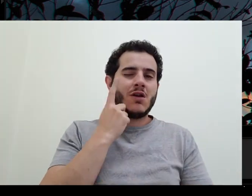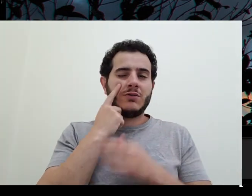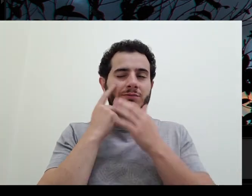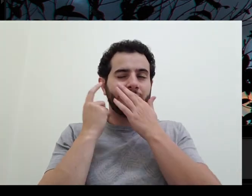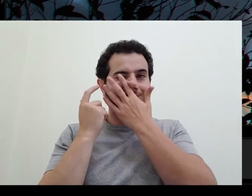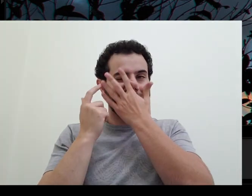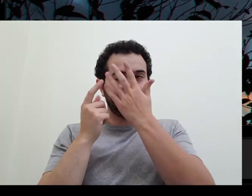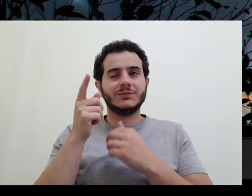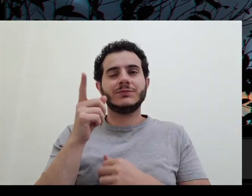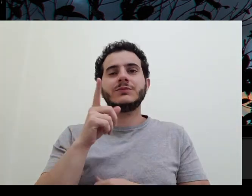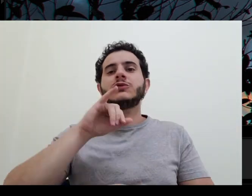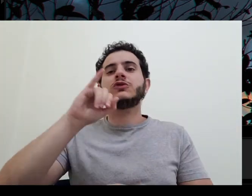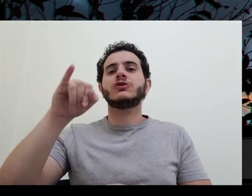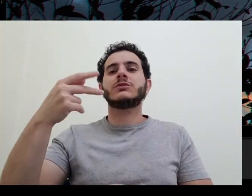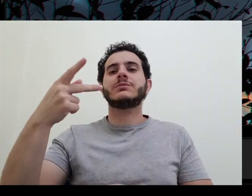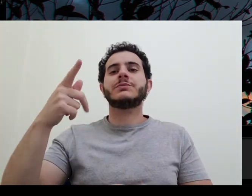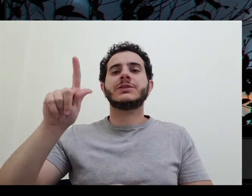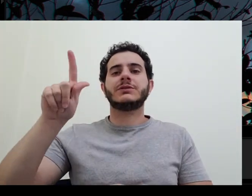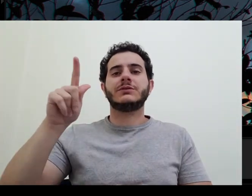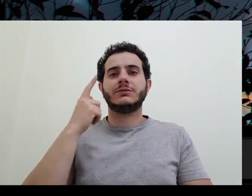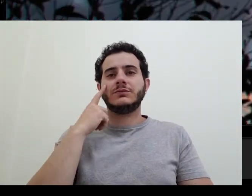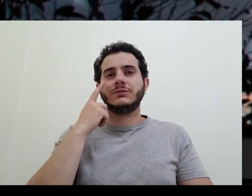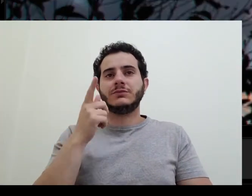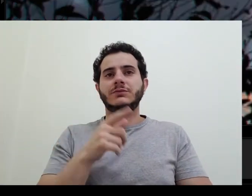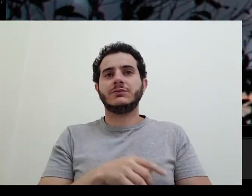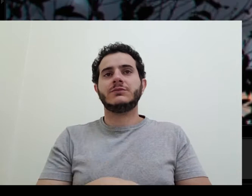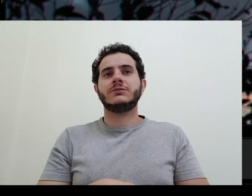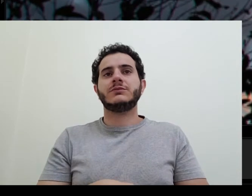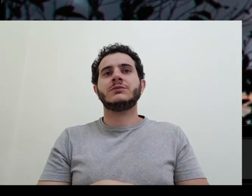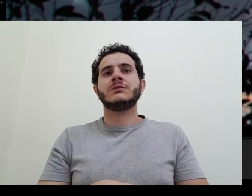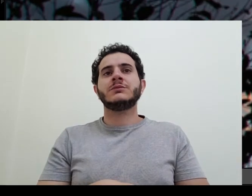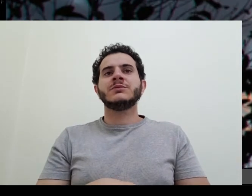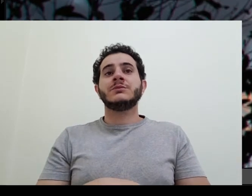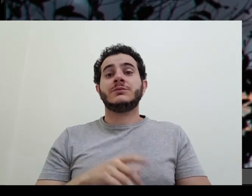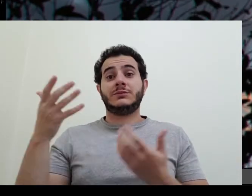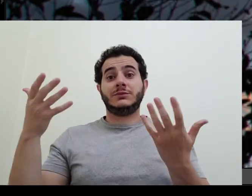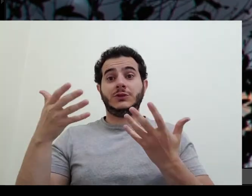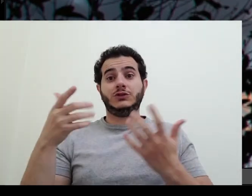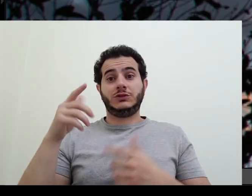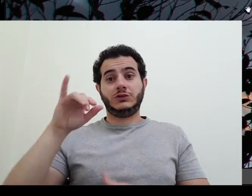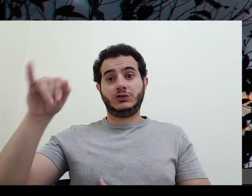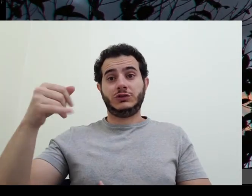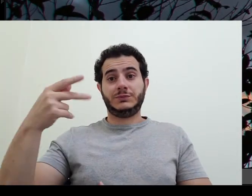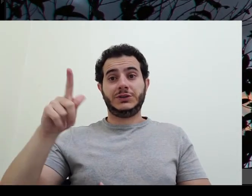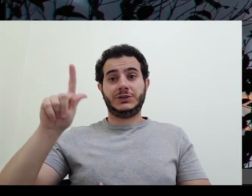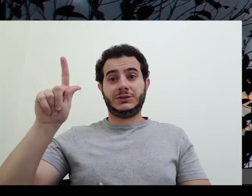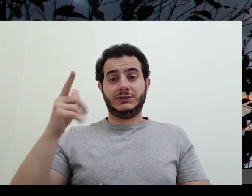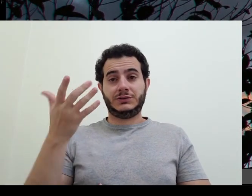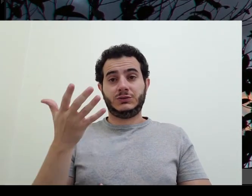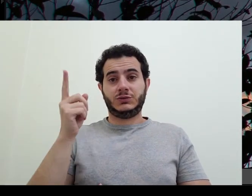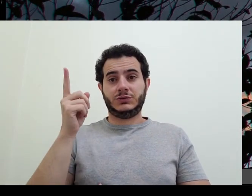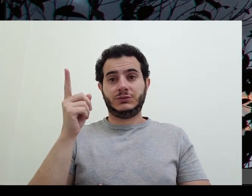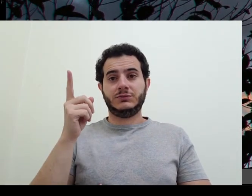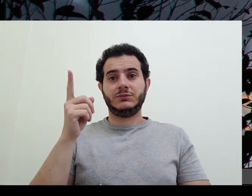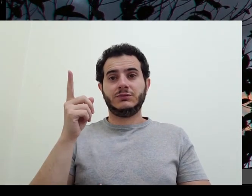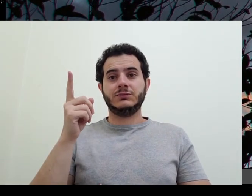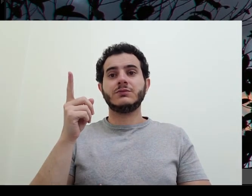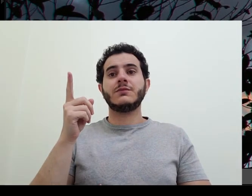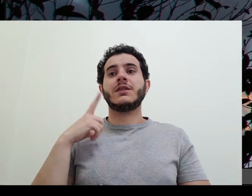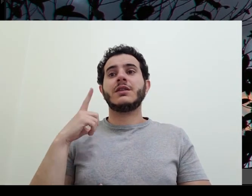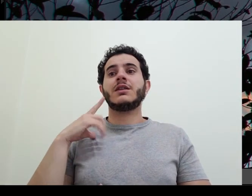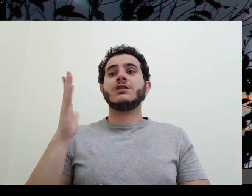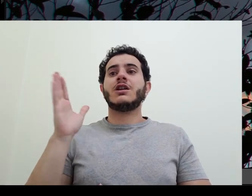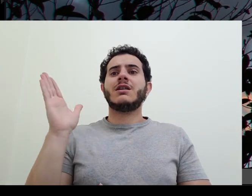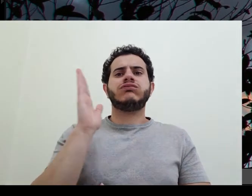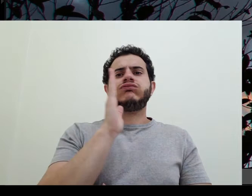uma olhada no arquivo JPEG aqui, ó, arquivo da direita aqui. Olha o arquivo JPEG. O arquivo JPEG, ele vem com zero